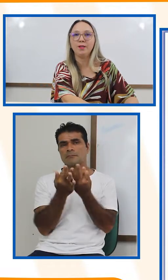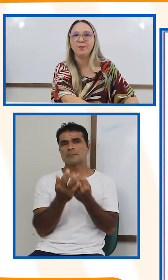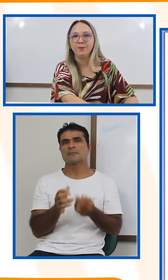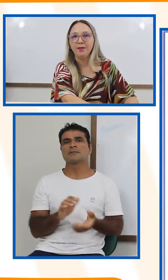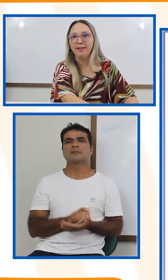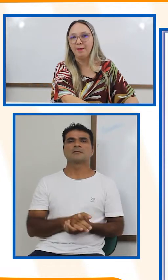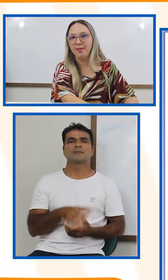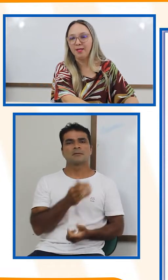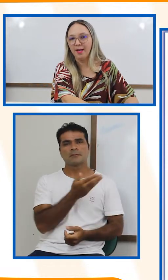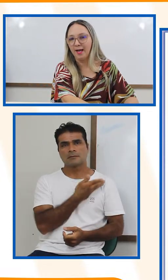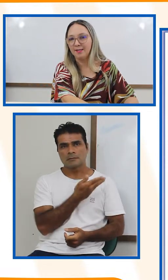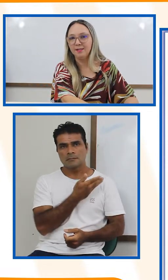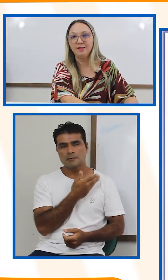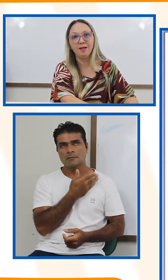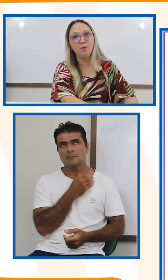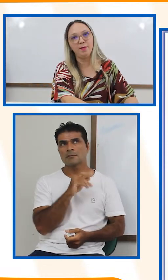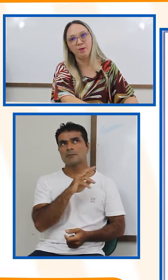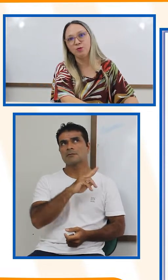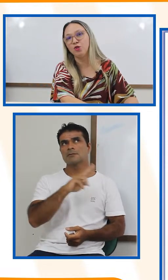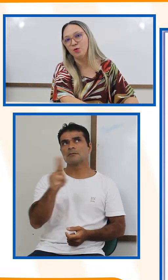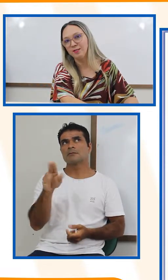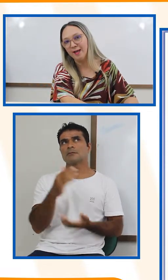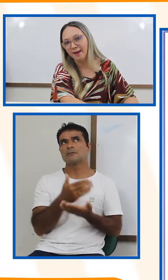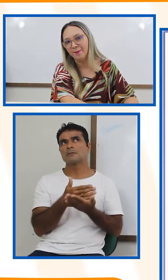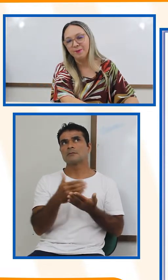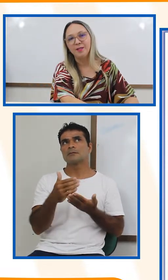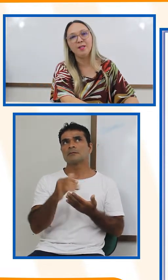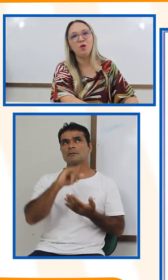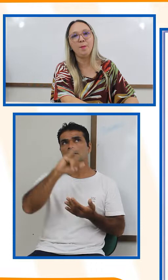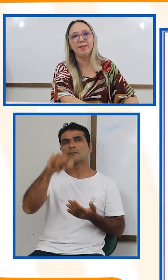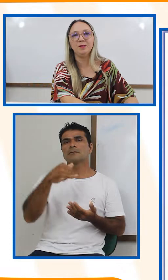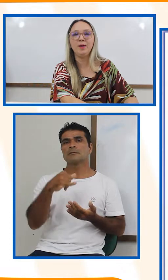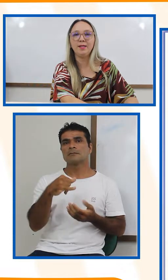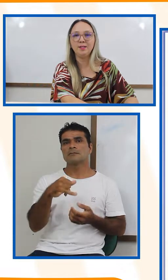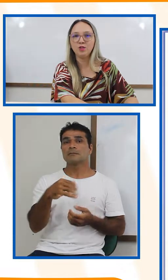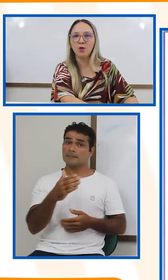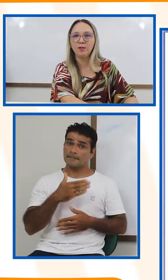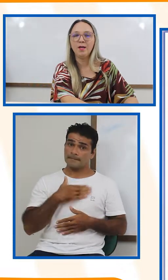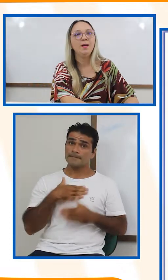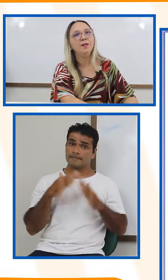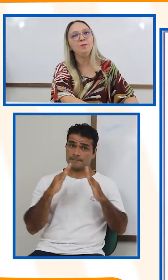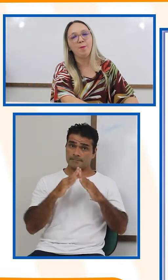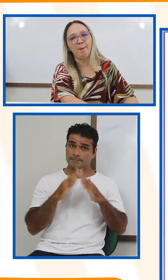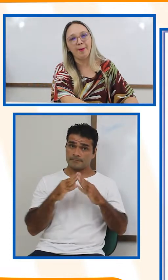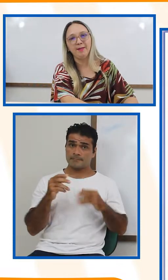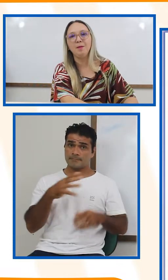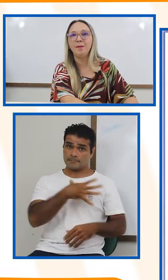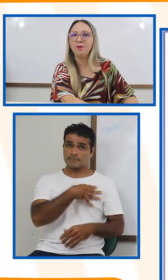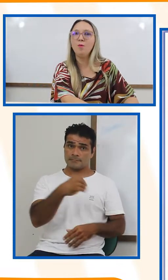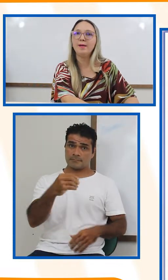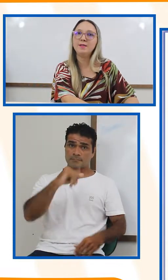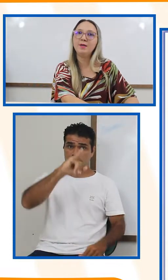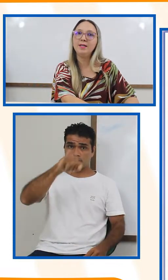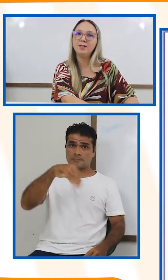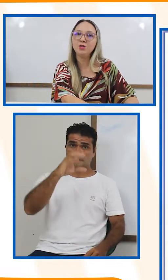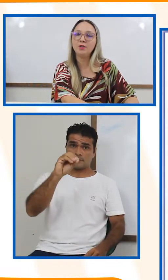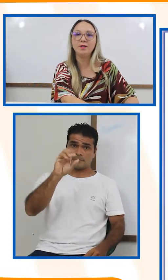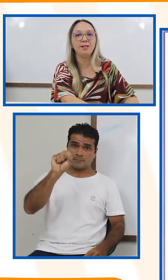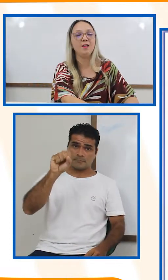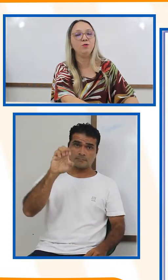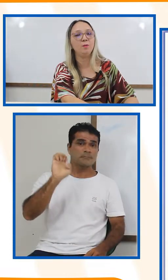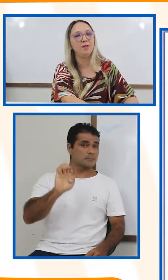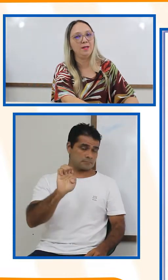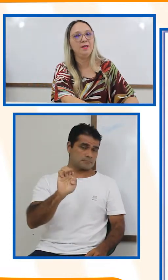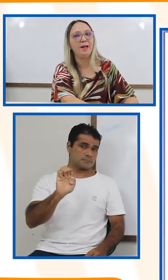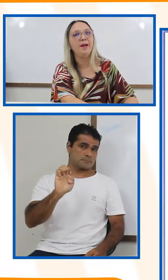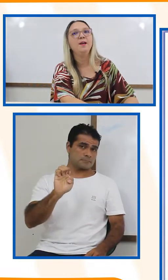J. Na minha casa tem o meu José, que começa com a letra J. E o meu papai também começa com a letra J,